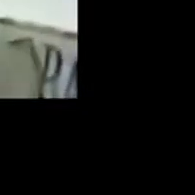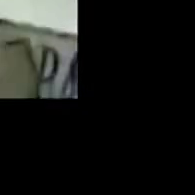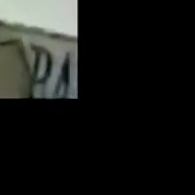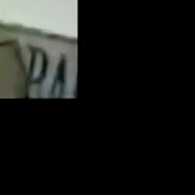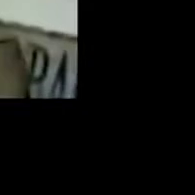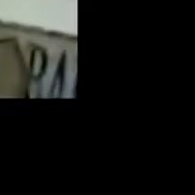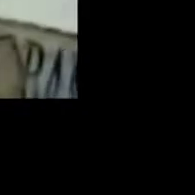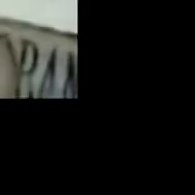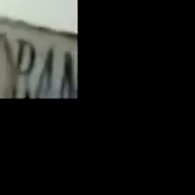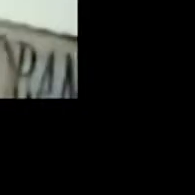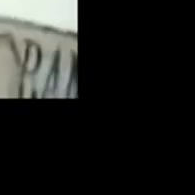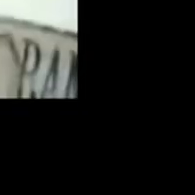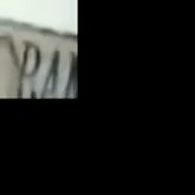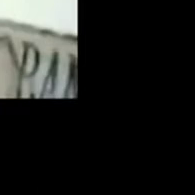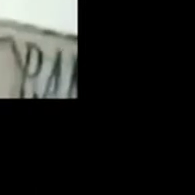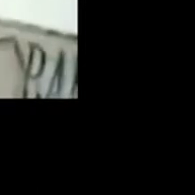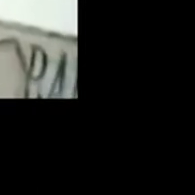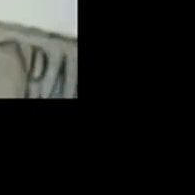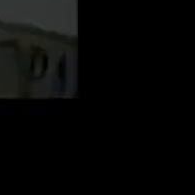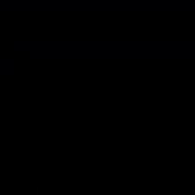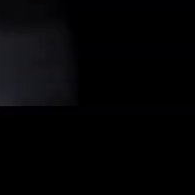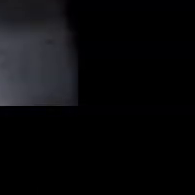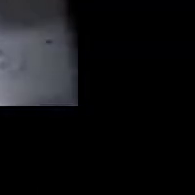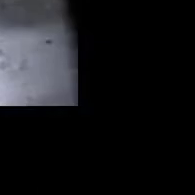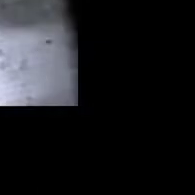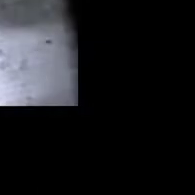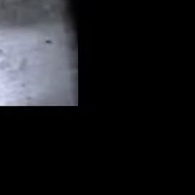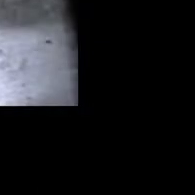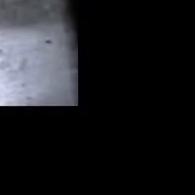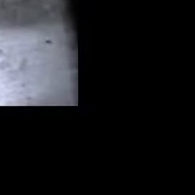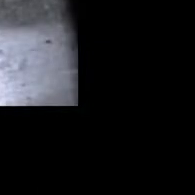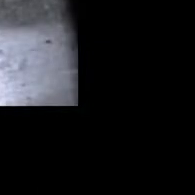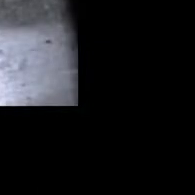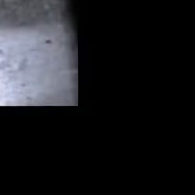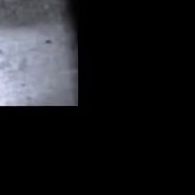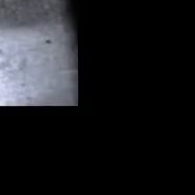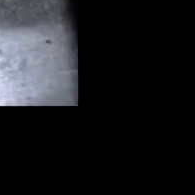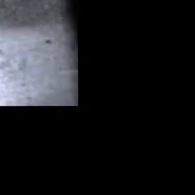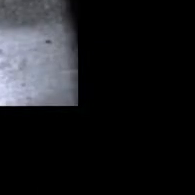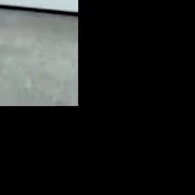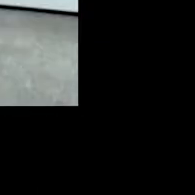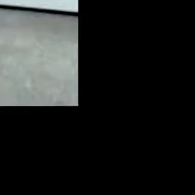de vista acadêmico e científico.